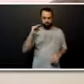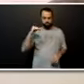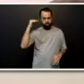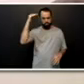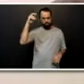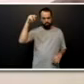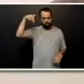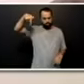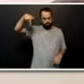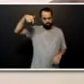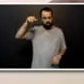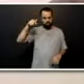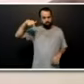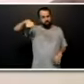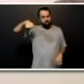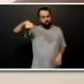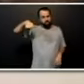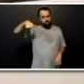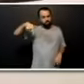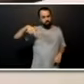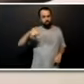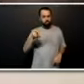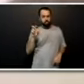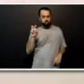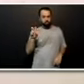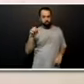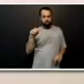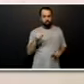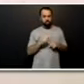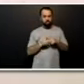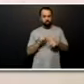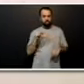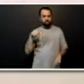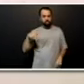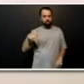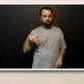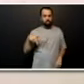7, 7. 5 mais 7,